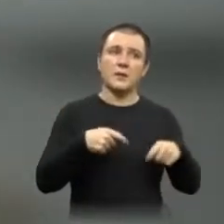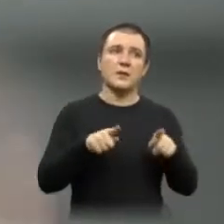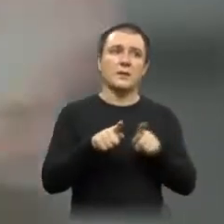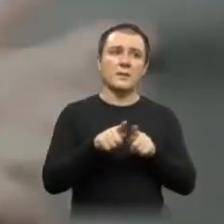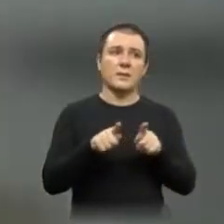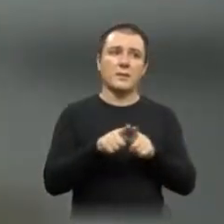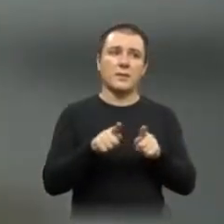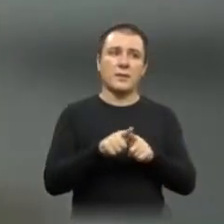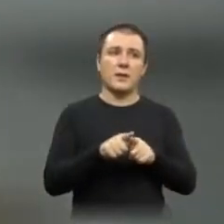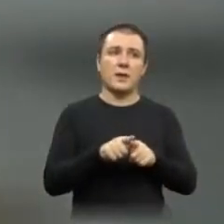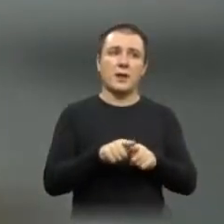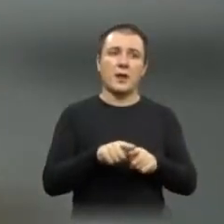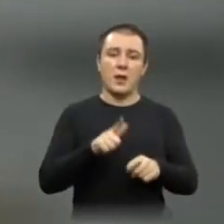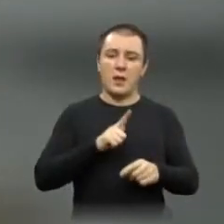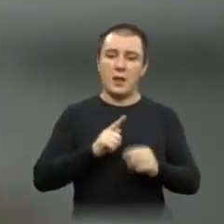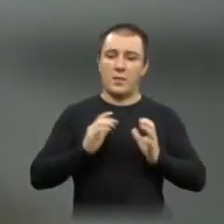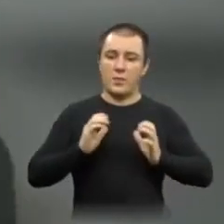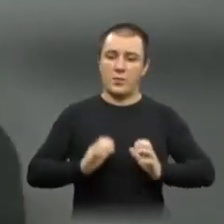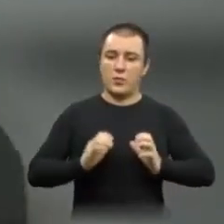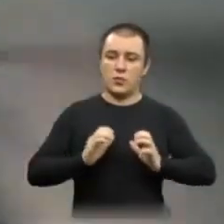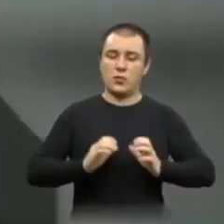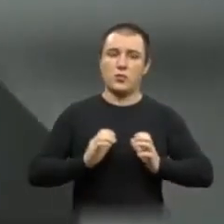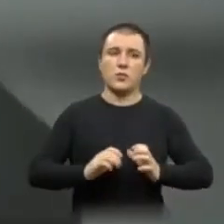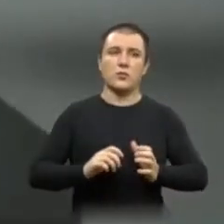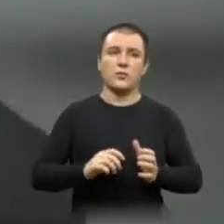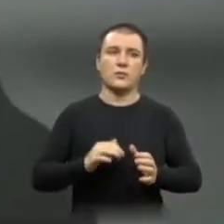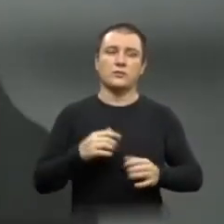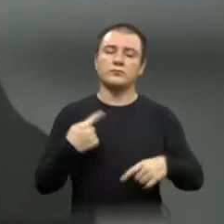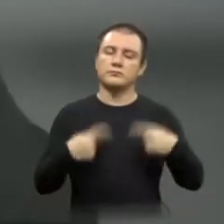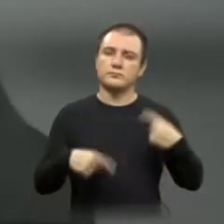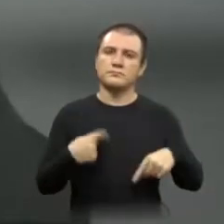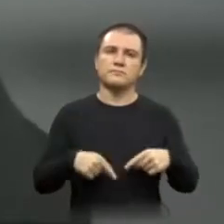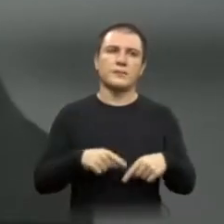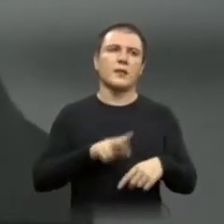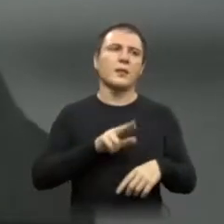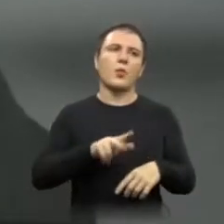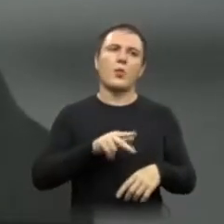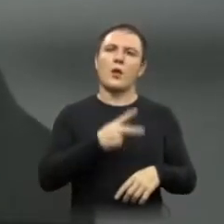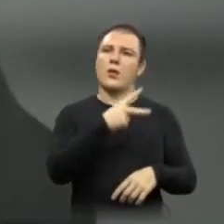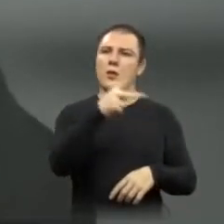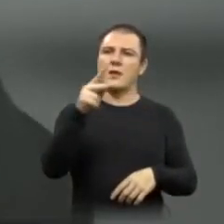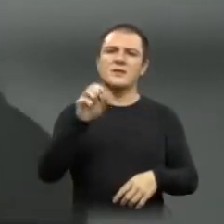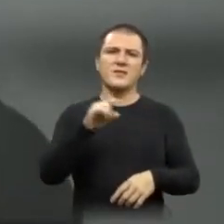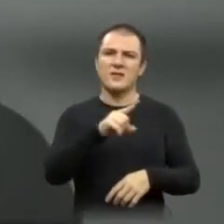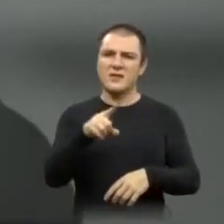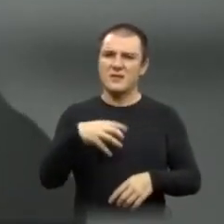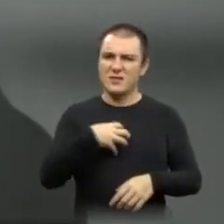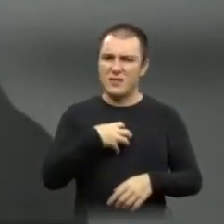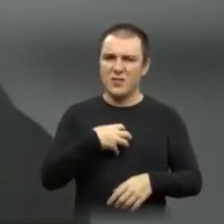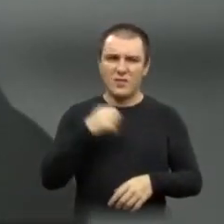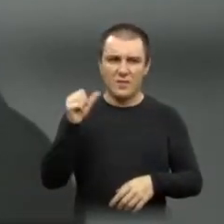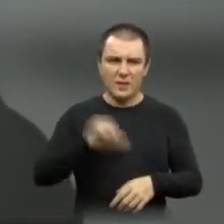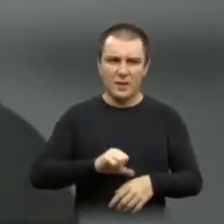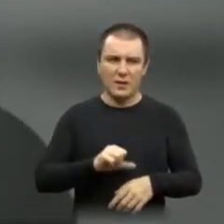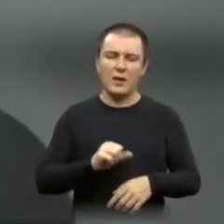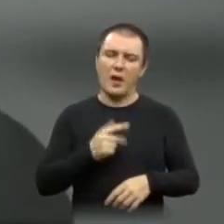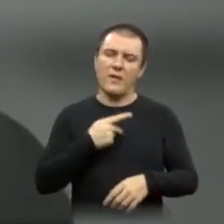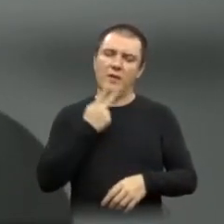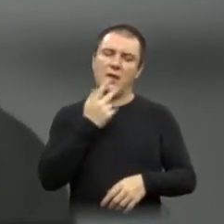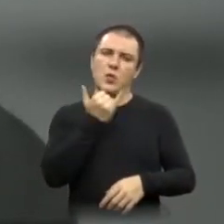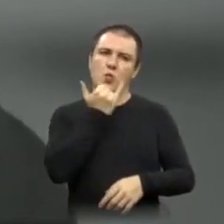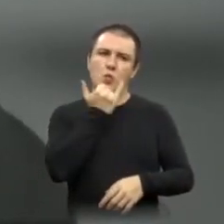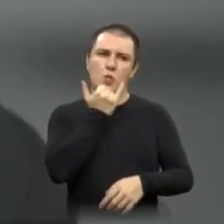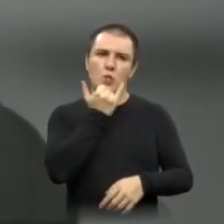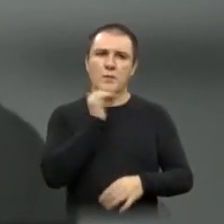preparado para ter a tua postura política julgada foi somente sobre e não foi sobre os outros se alguns se sentiu lesado minhas imensas